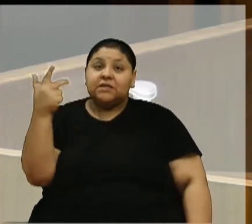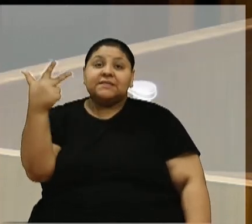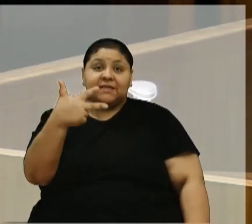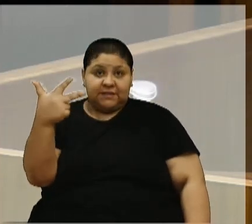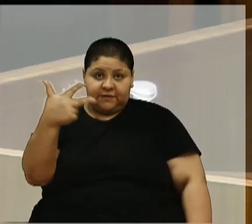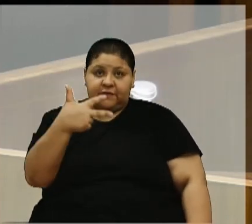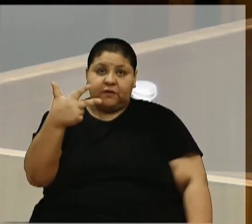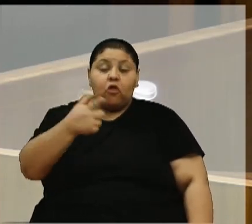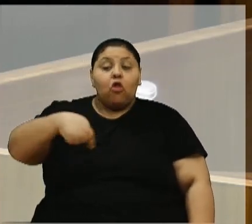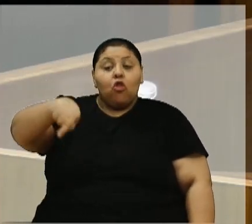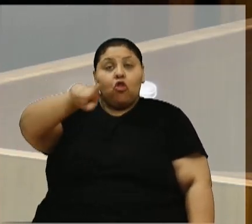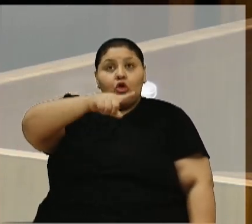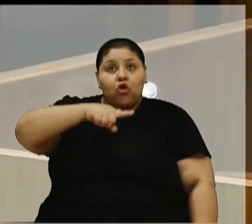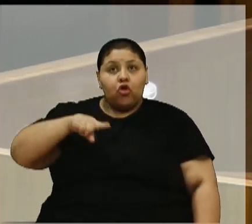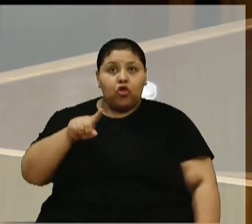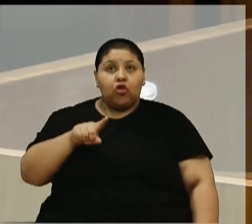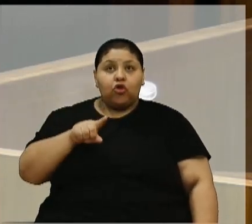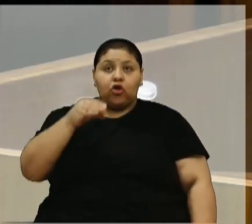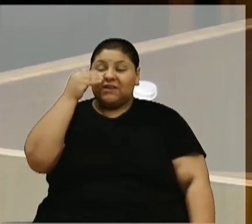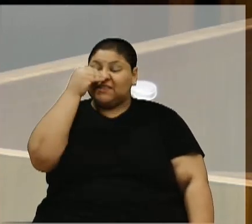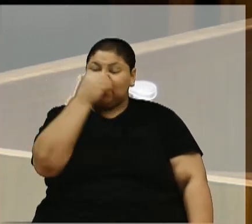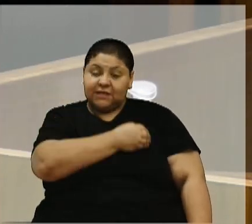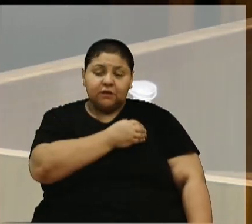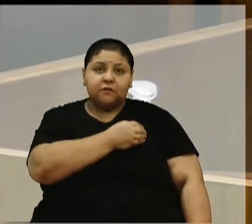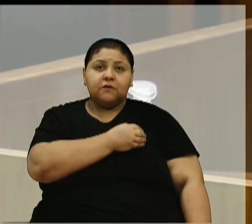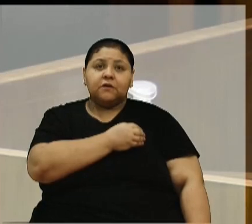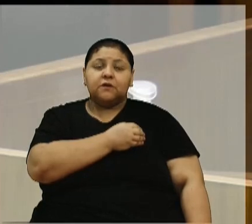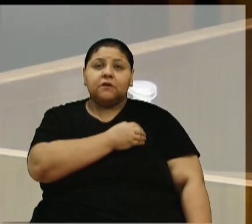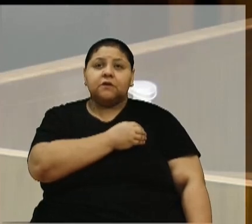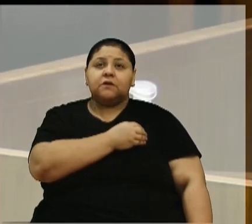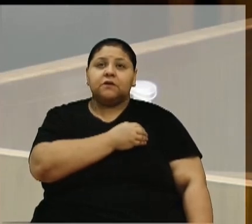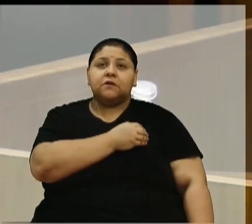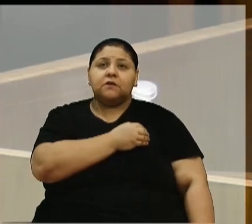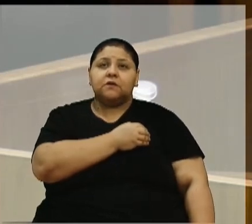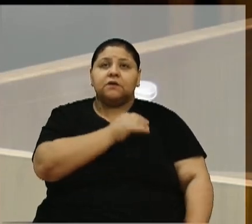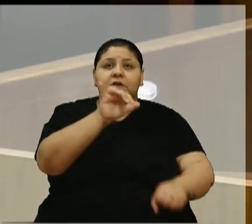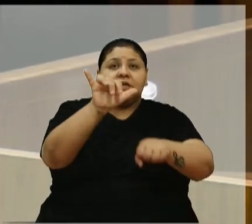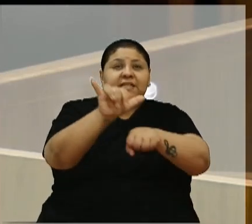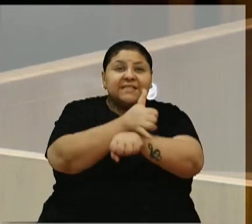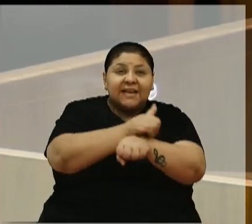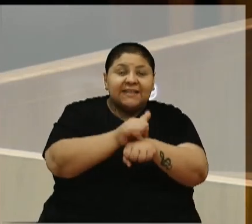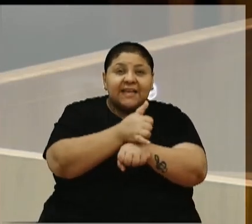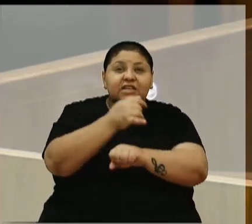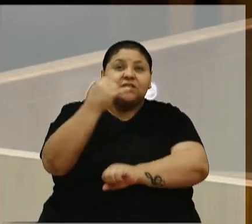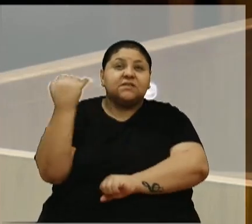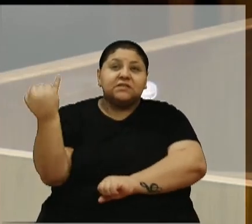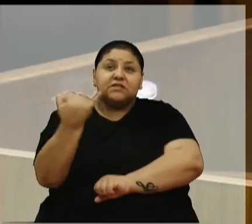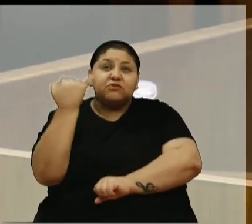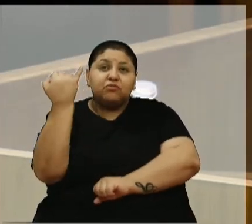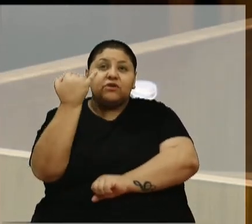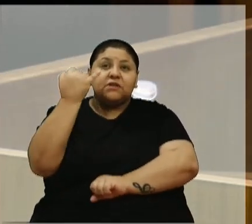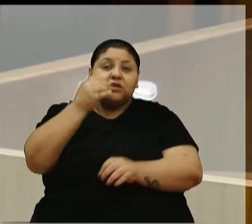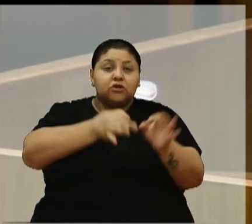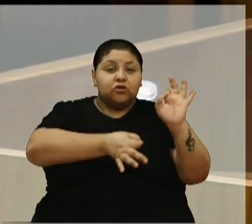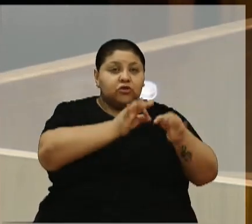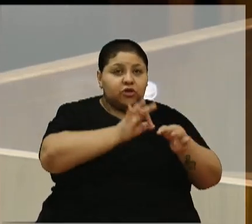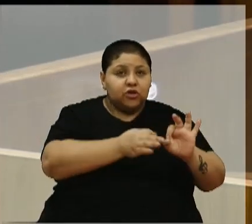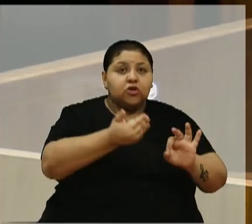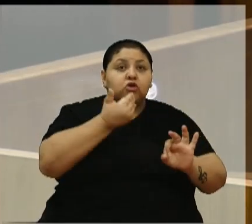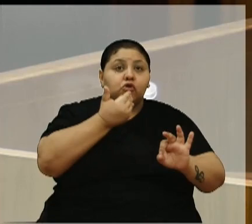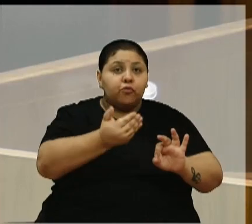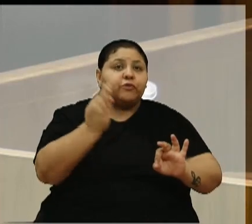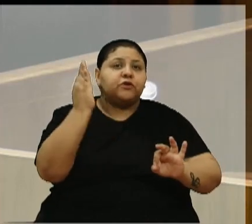Terceiro, nós estamos banalizando instrumentos importantes do ordenamento jurídico. Tanto o pedido de